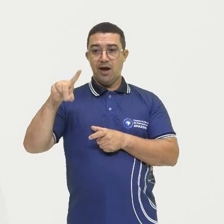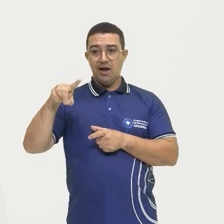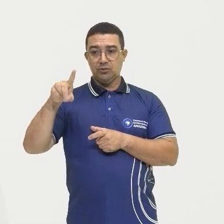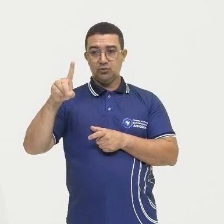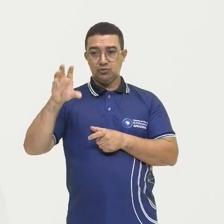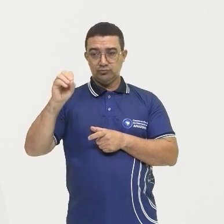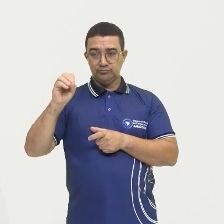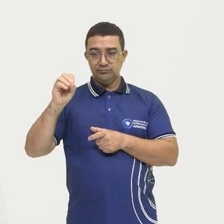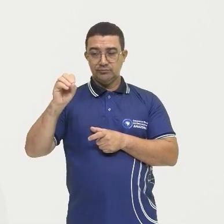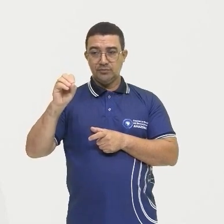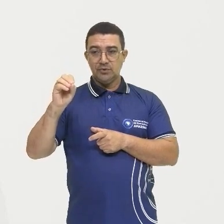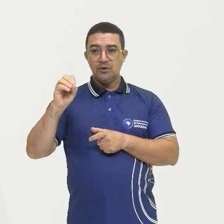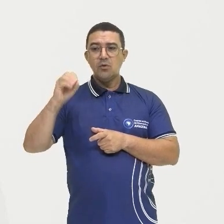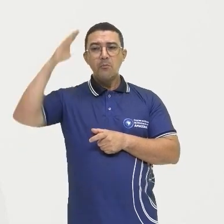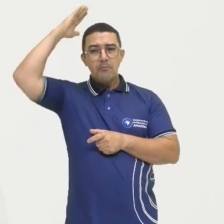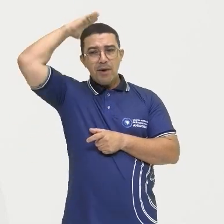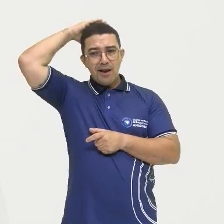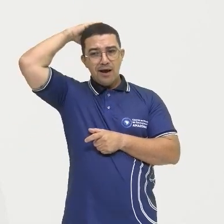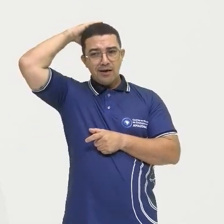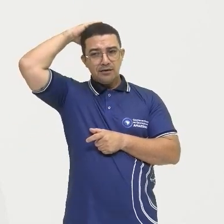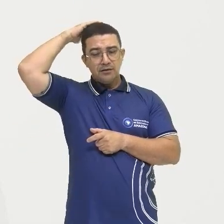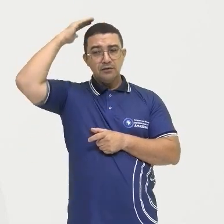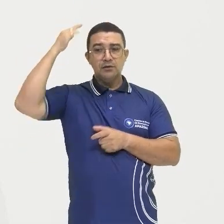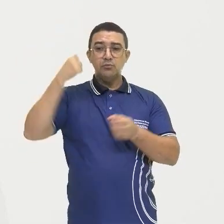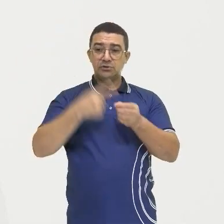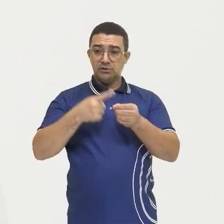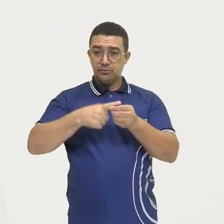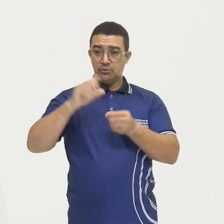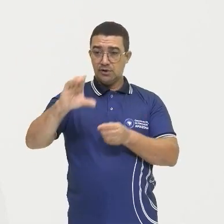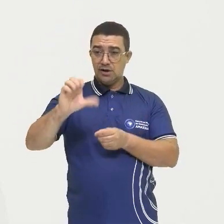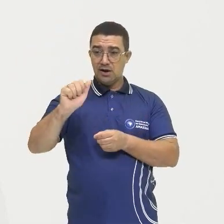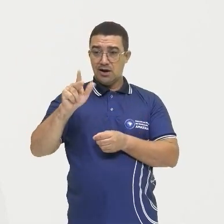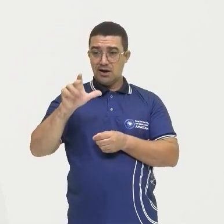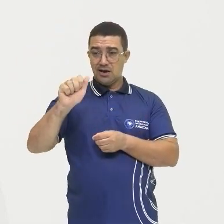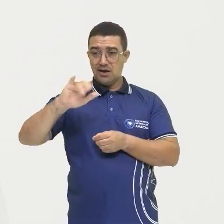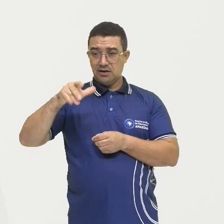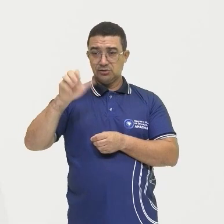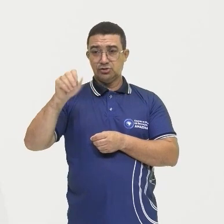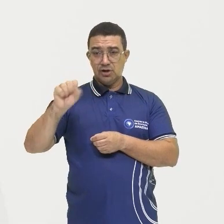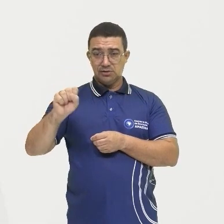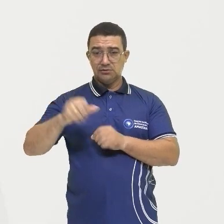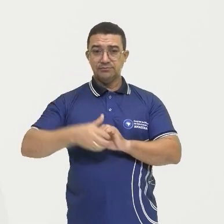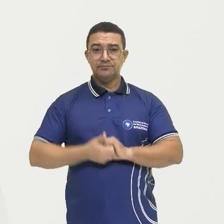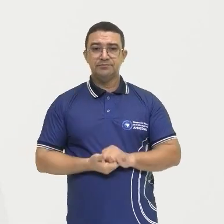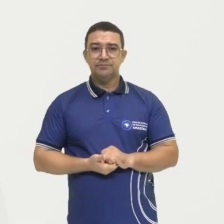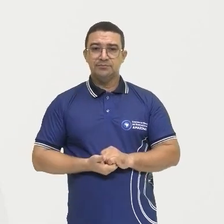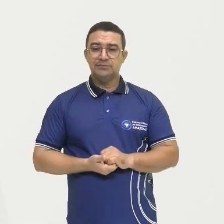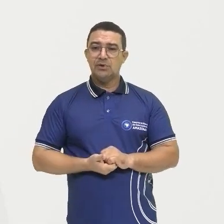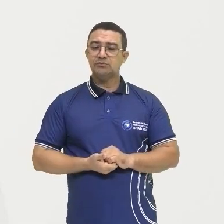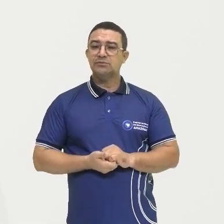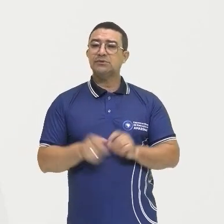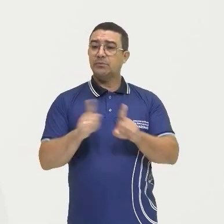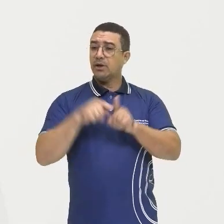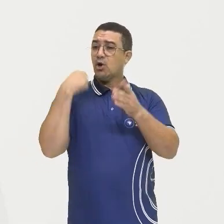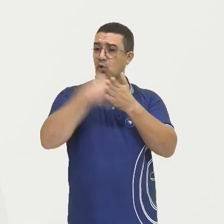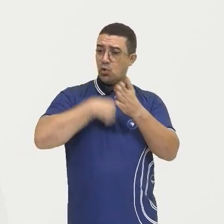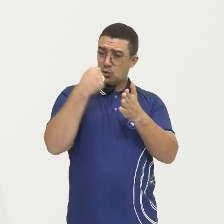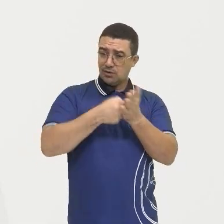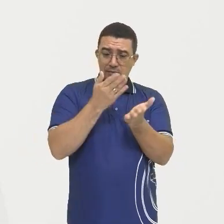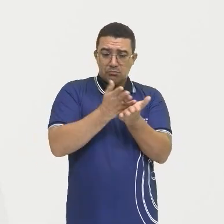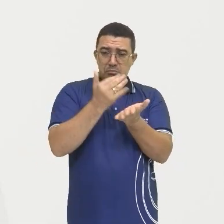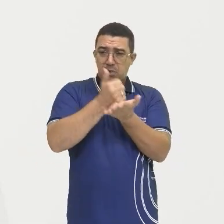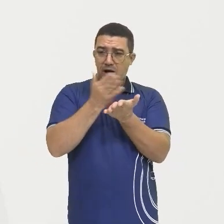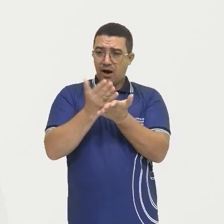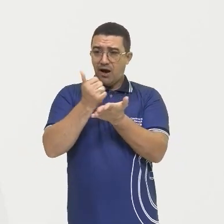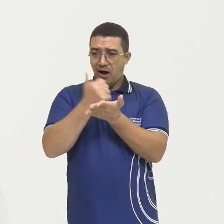quando 21 trabalhadores rurais eles foram assassinados, tá certo? Eles vão lutar por uma distribuição